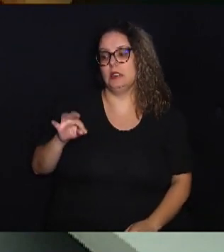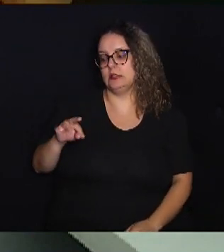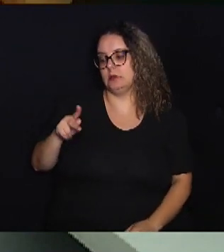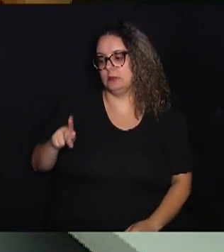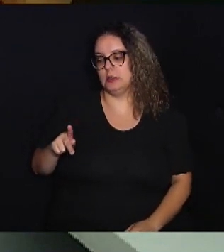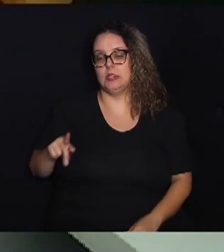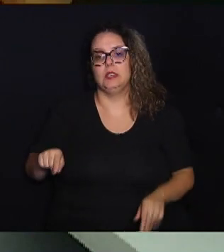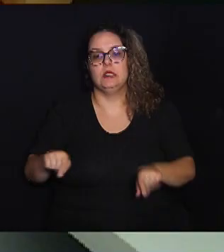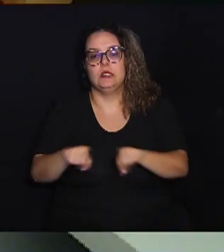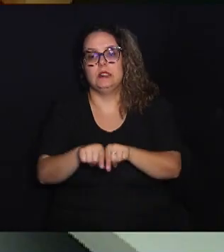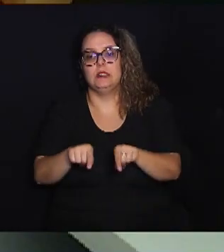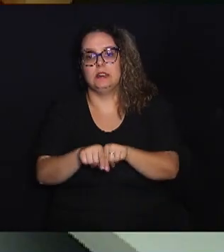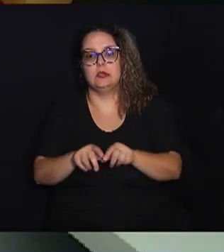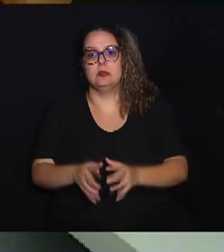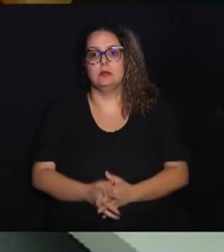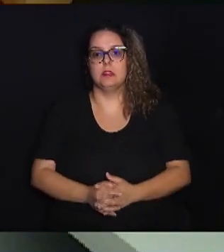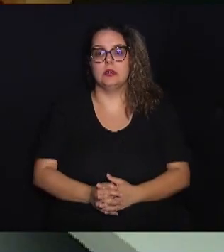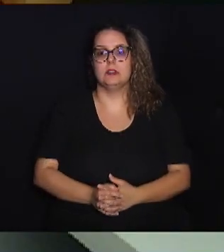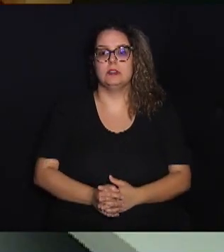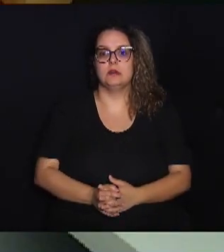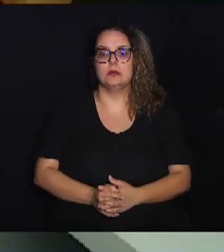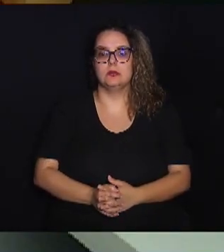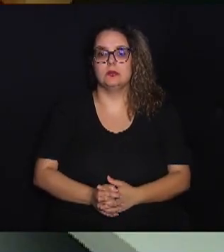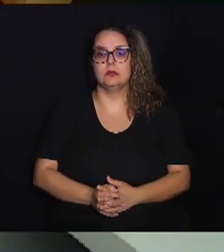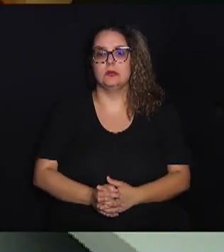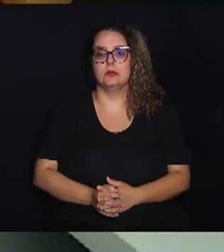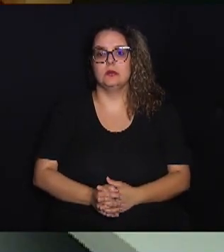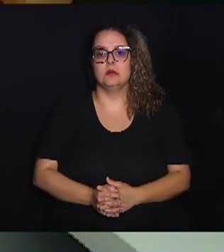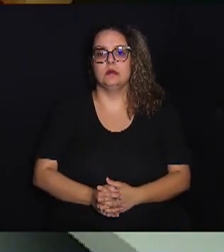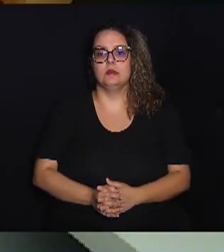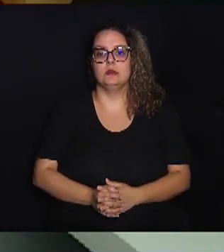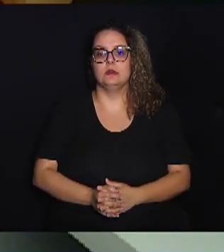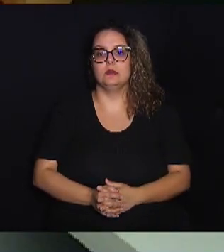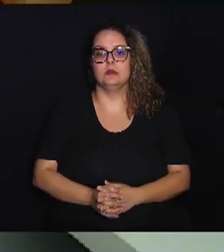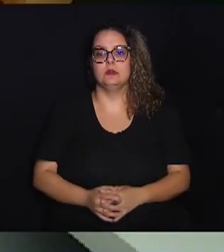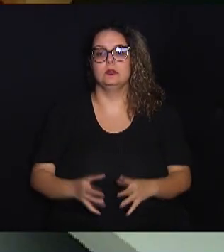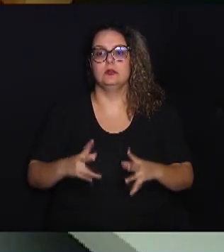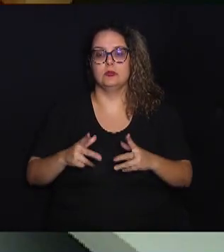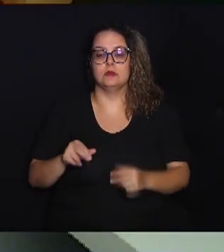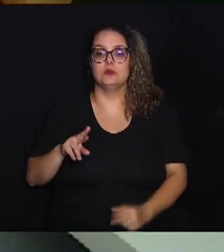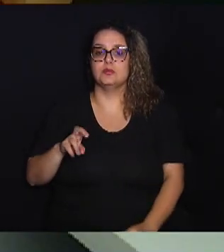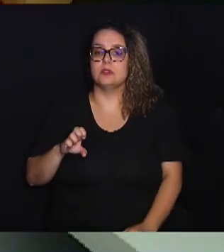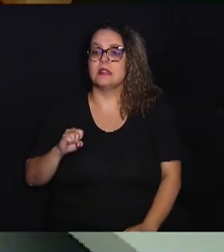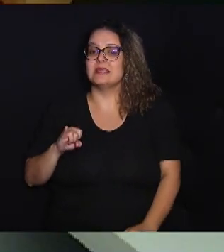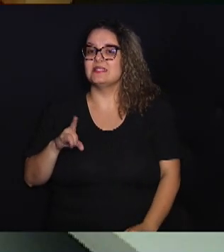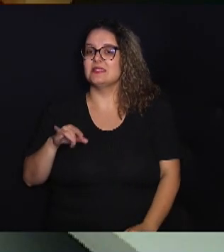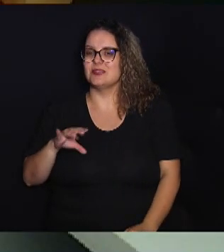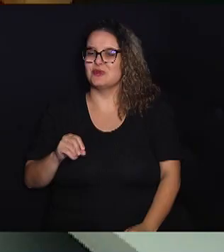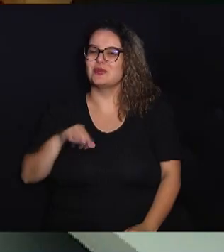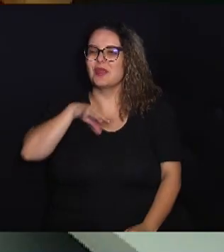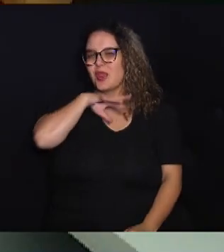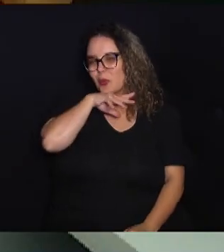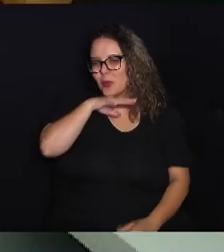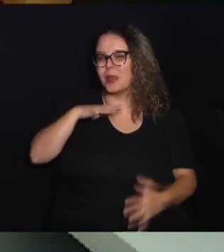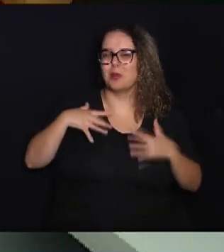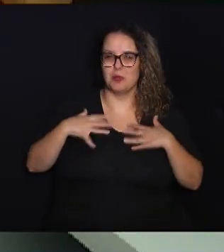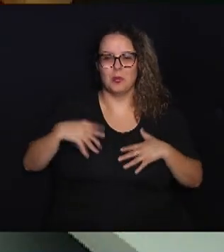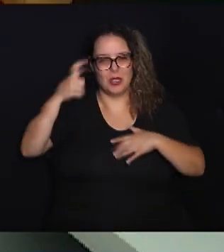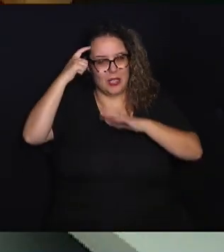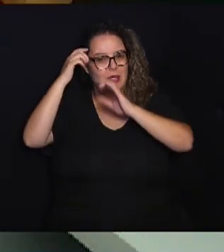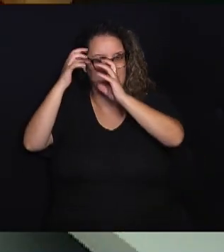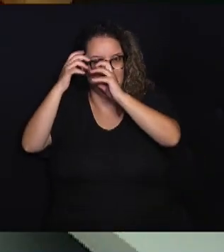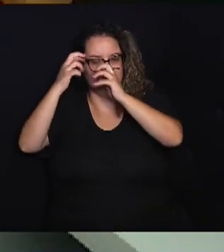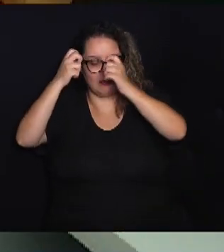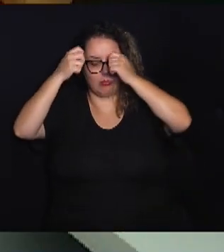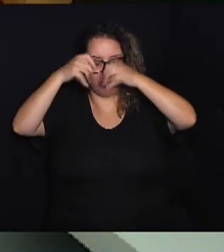e também de tirar o lixo, né? A gente tem todos os resíduos que fazem mal para o cérebro, e